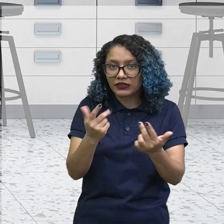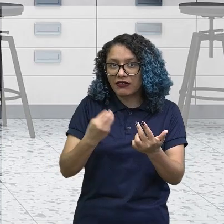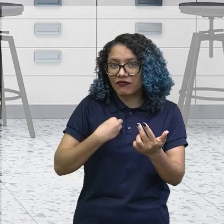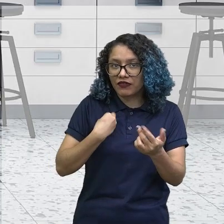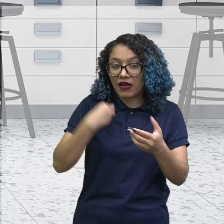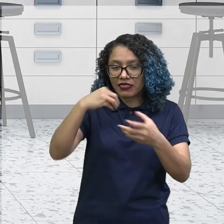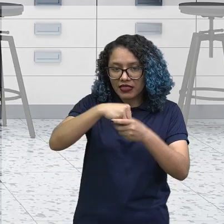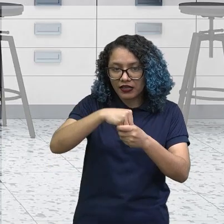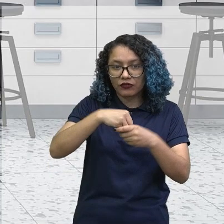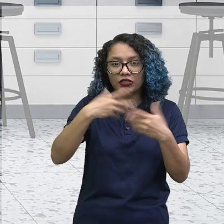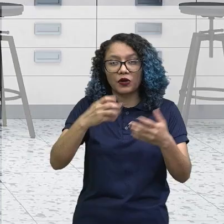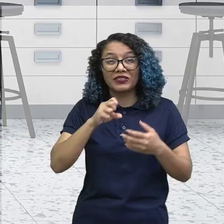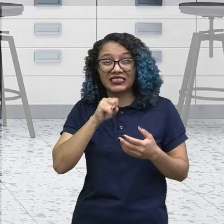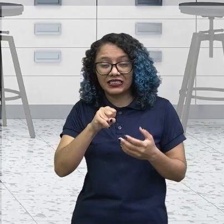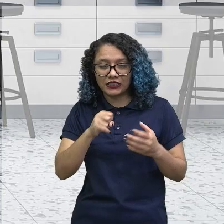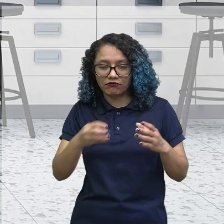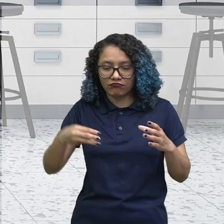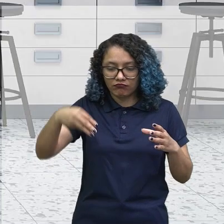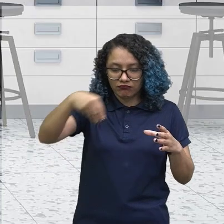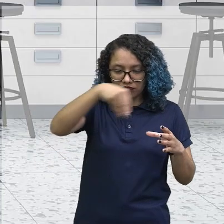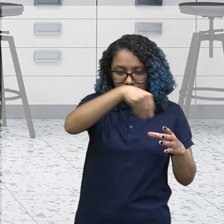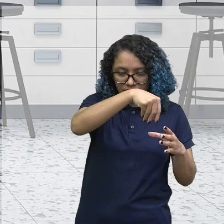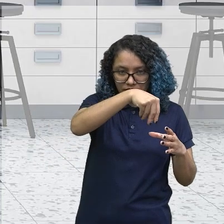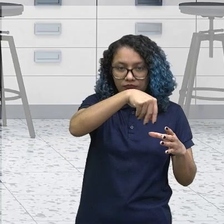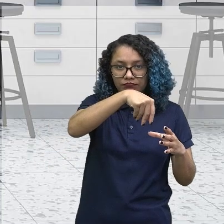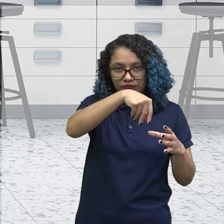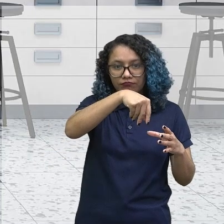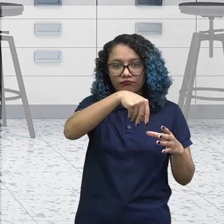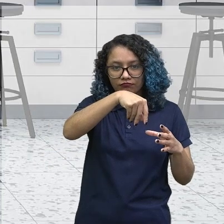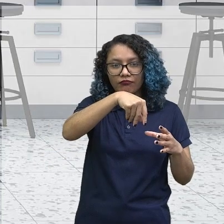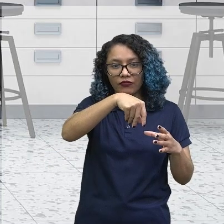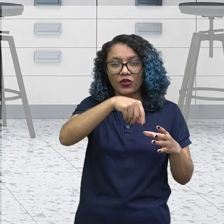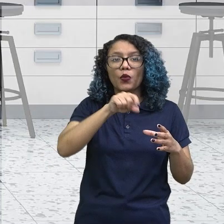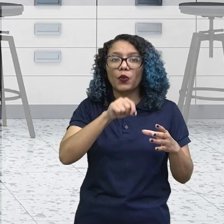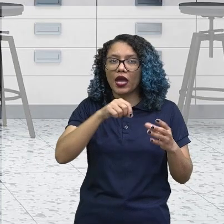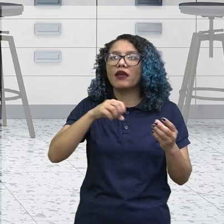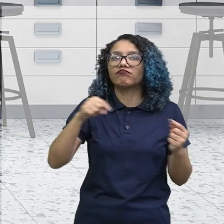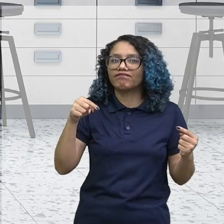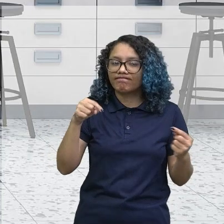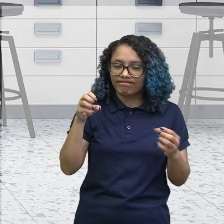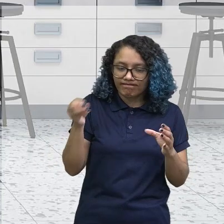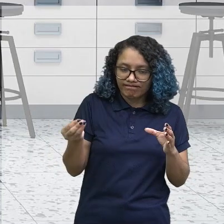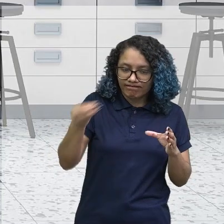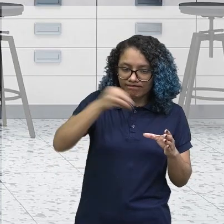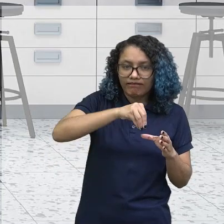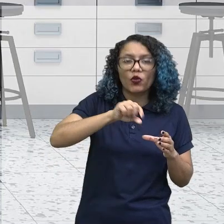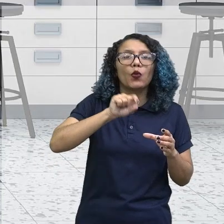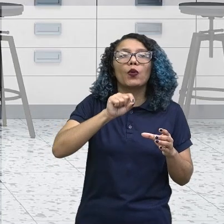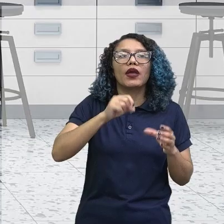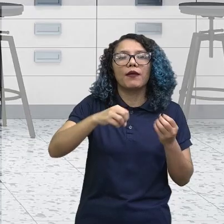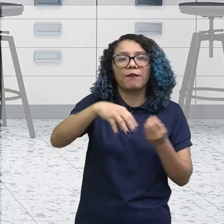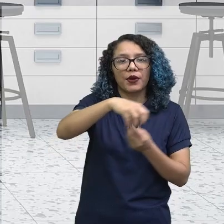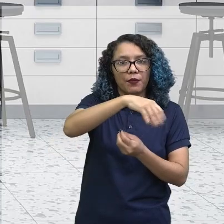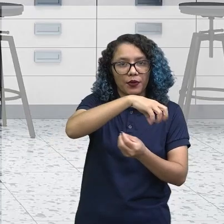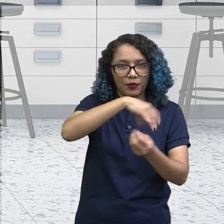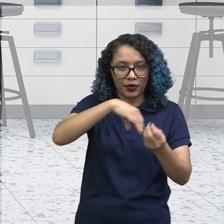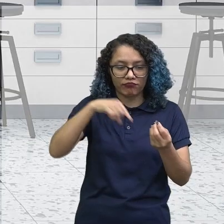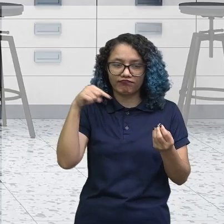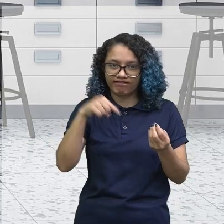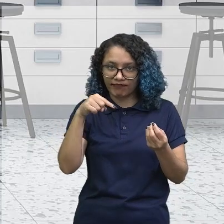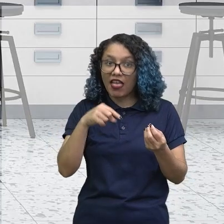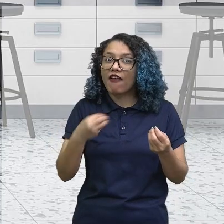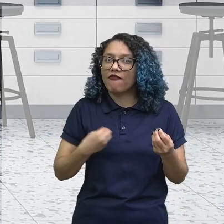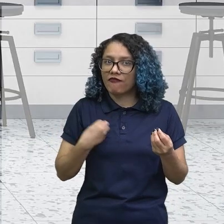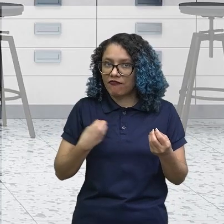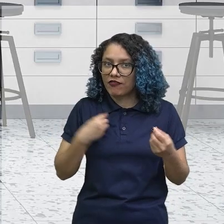Então, quando eu coloco aquele fermento biológico, eu estou levando ali leveduras, que é um fungo, certo? O fungo é um ser vivo. E